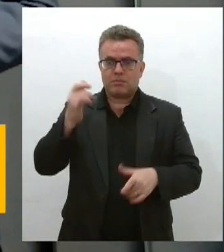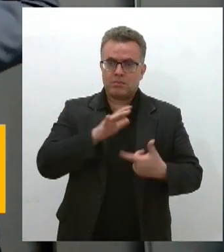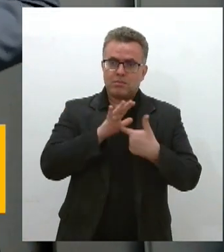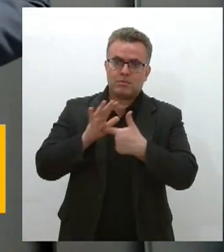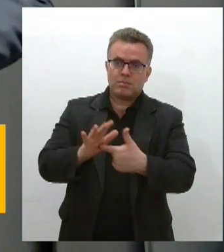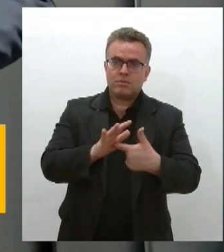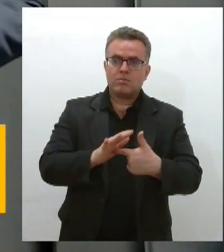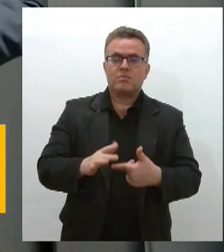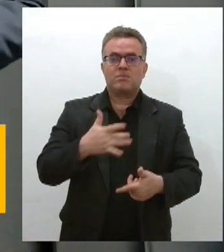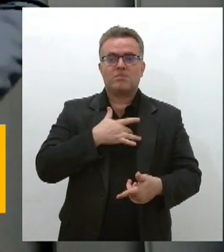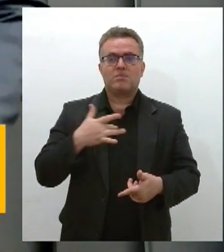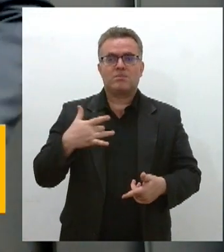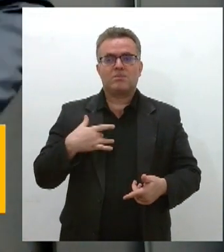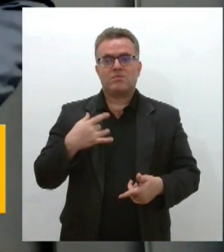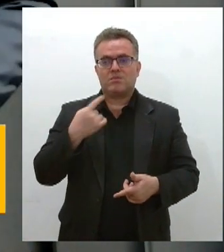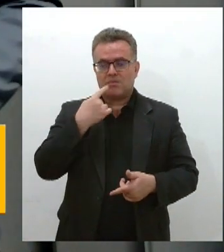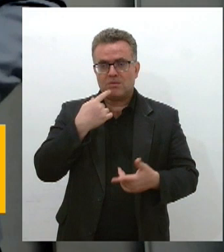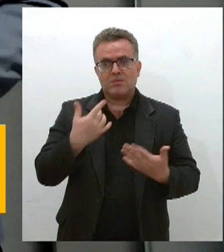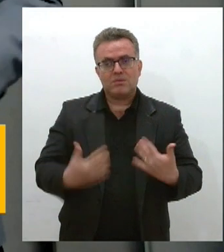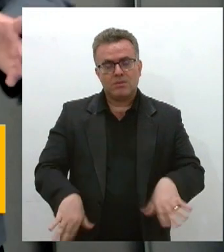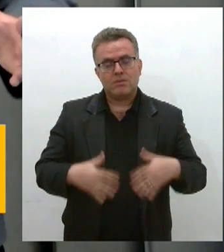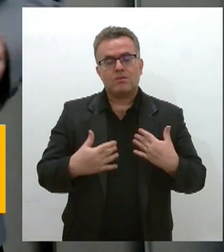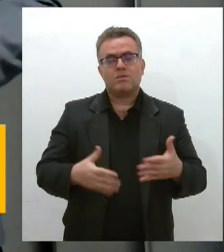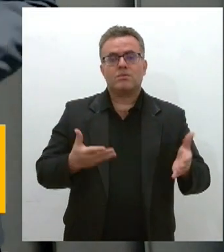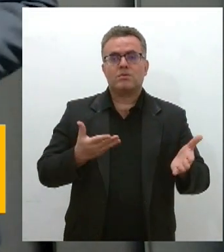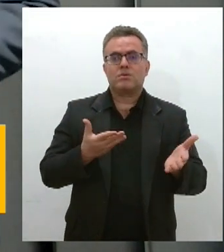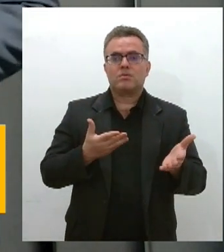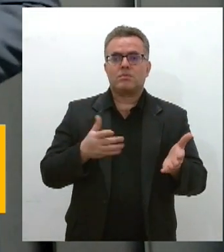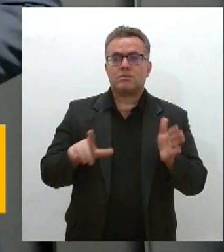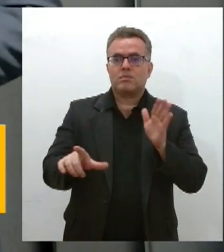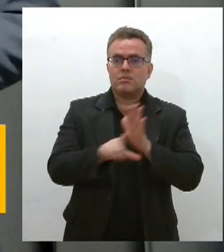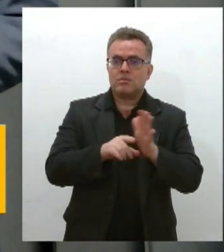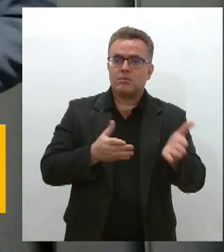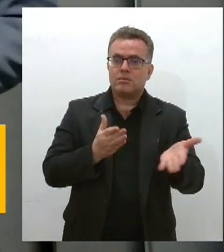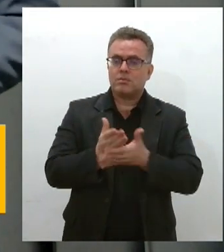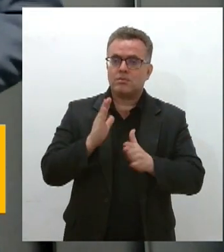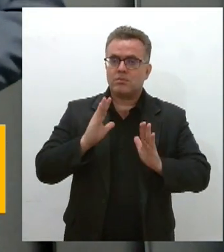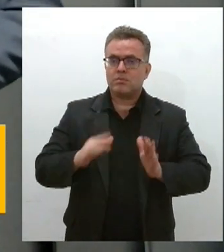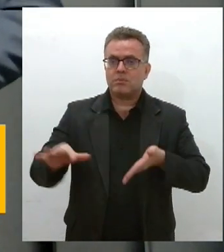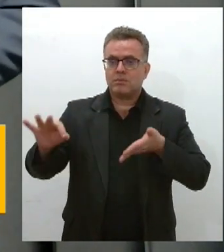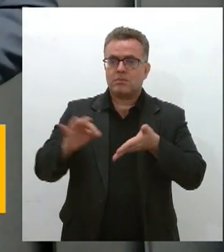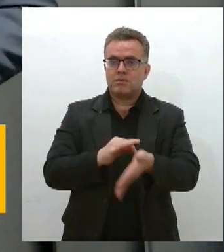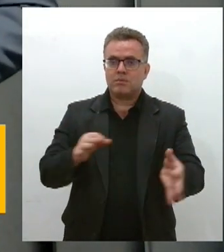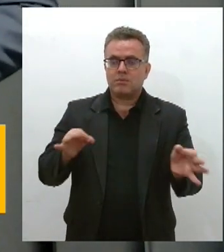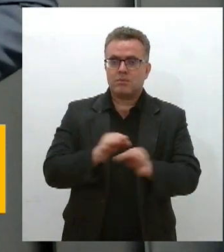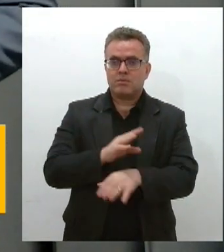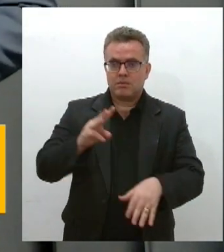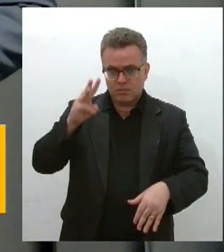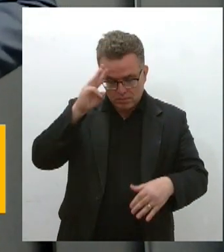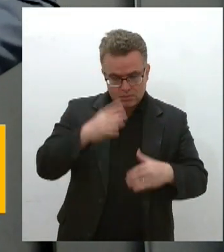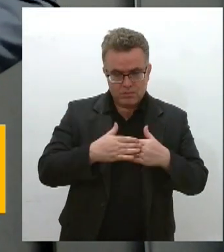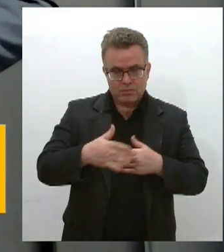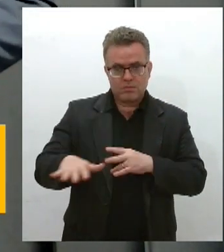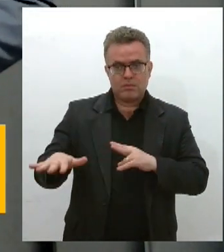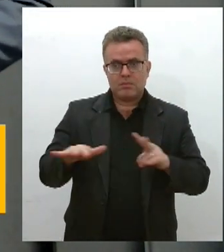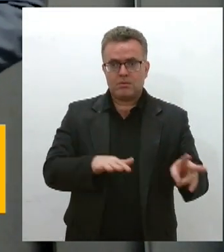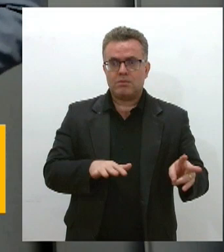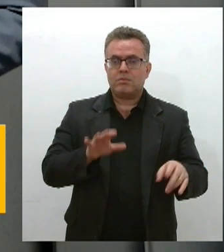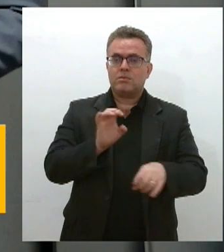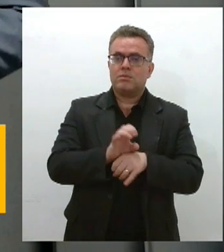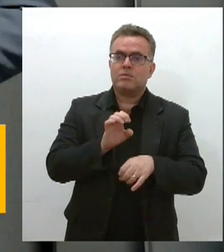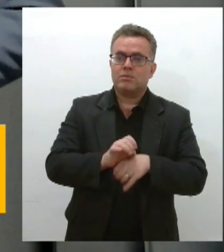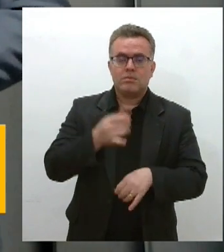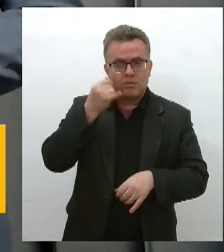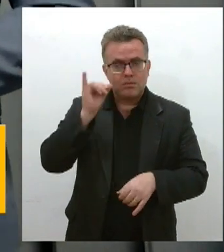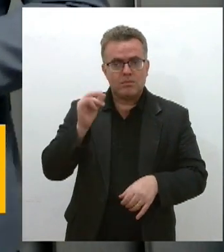bucal. Uma lei estadual aprovada na ALES institui também, a partir desta terça-feira, o início da Semana Estadual de Prevenção e